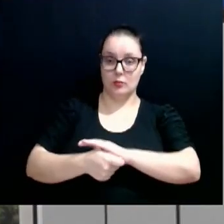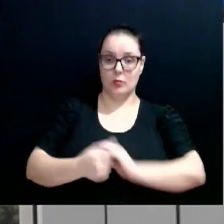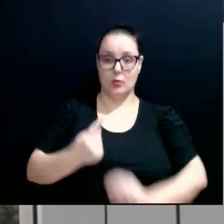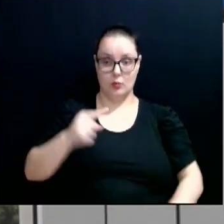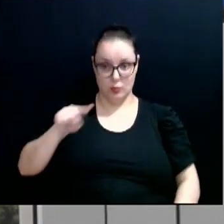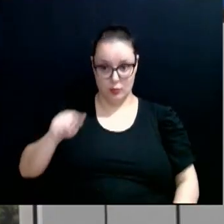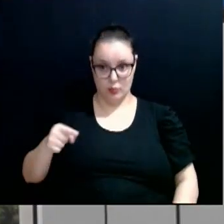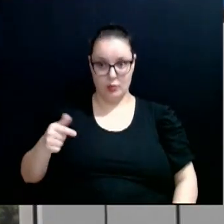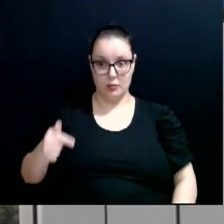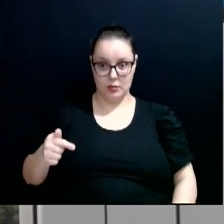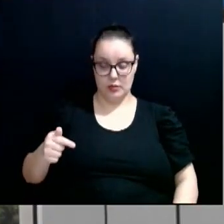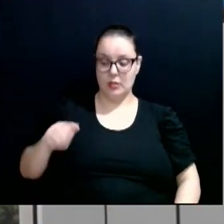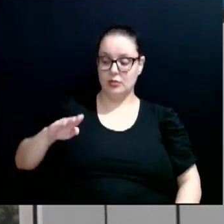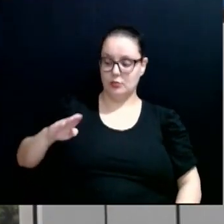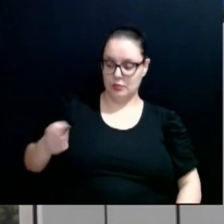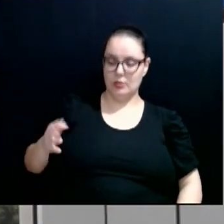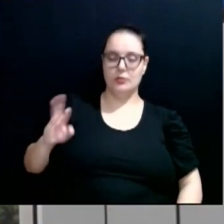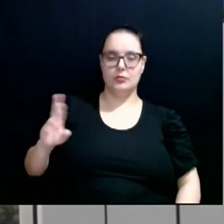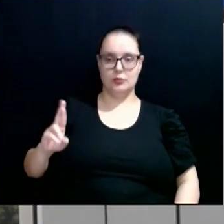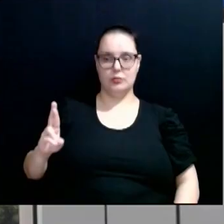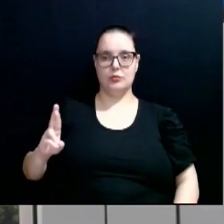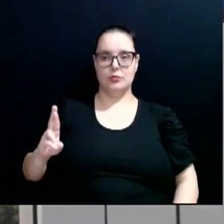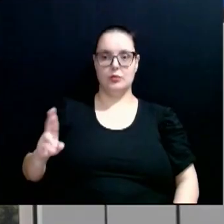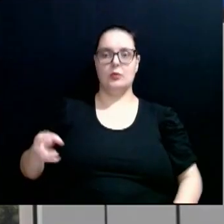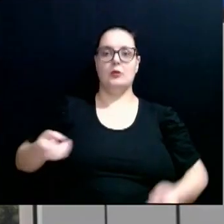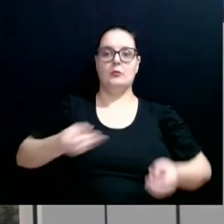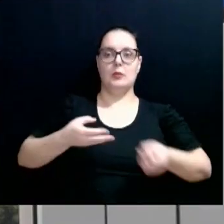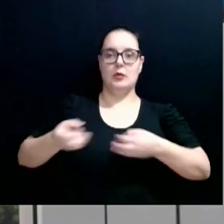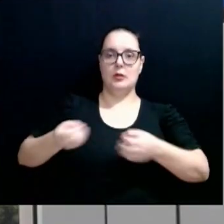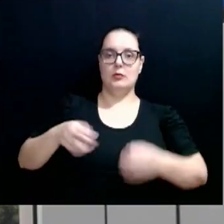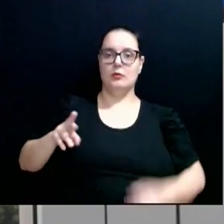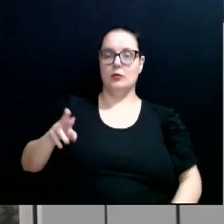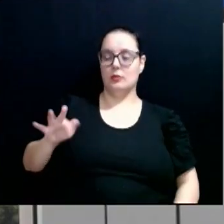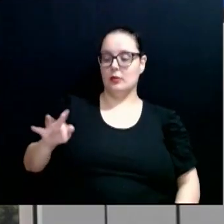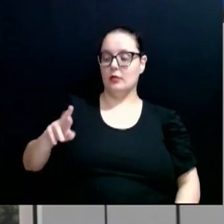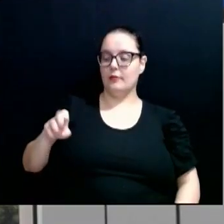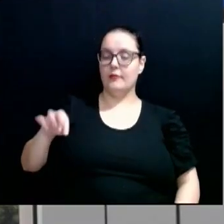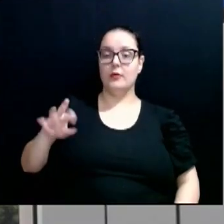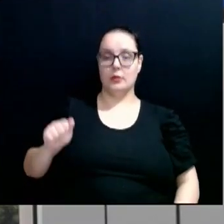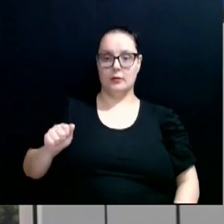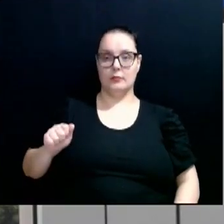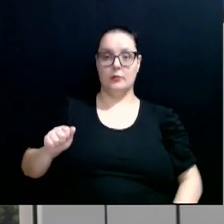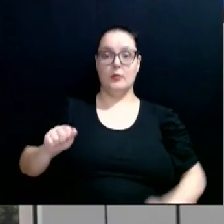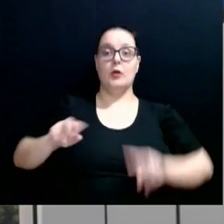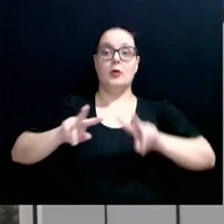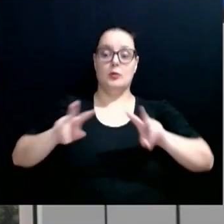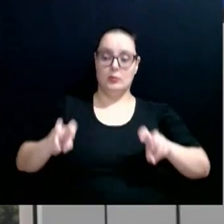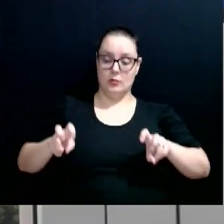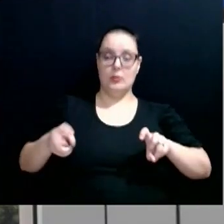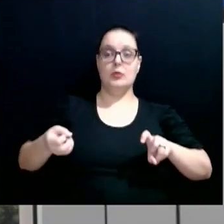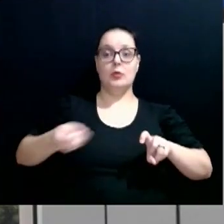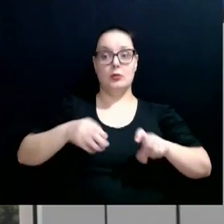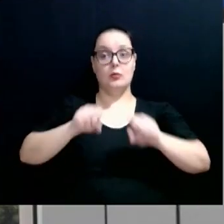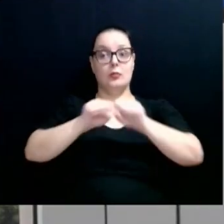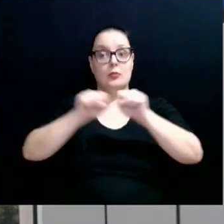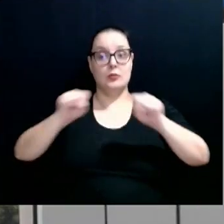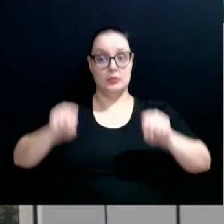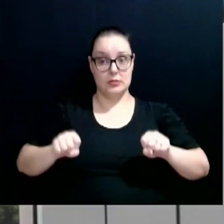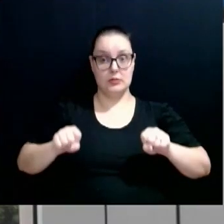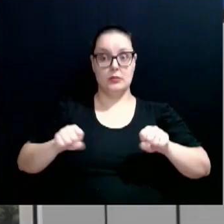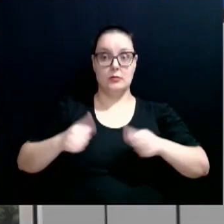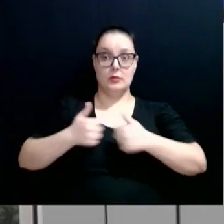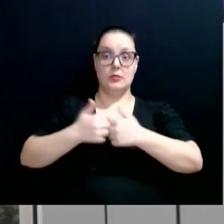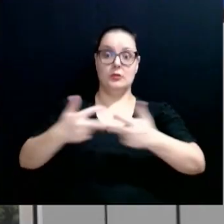de reais para a renovação da frota. Então, sobre este novo sistema de transporte coletivo e para